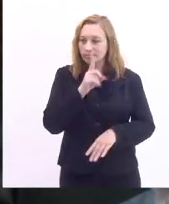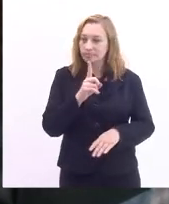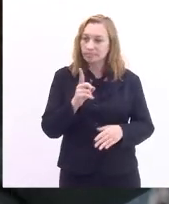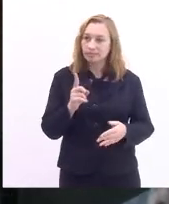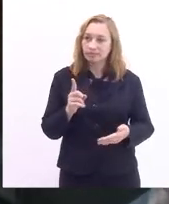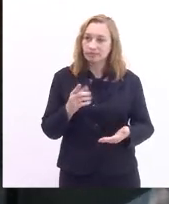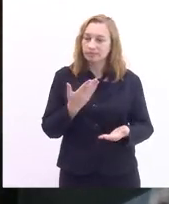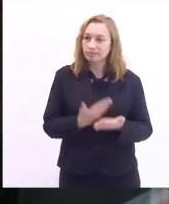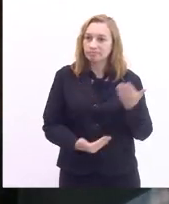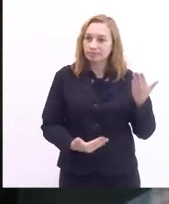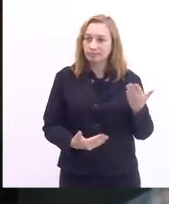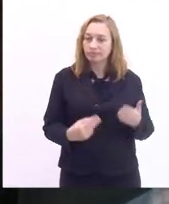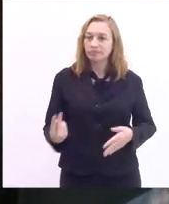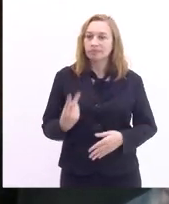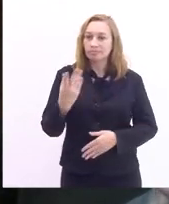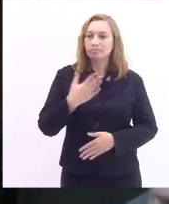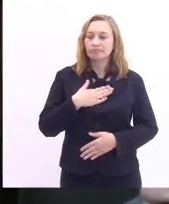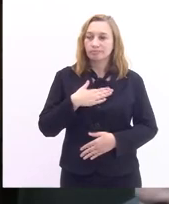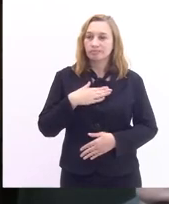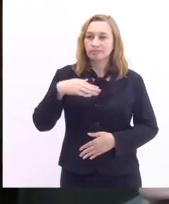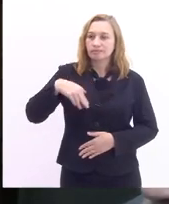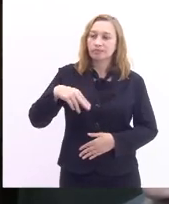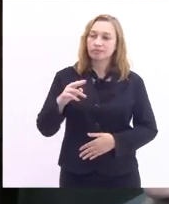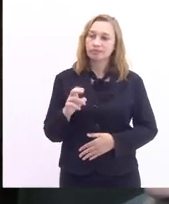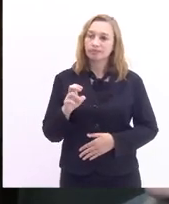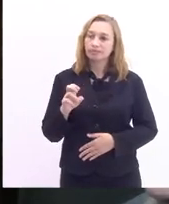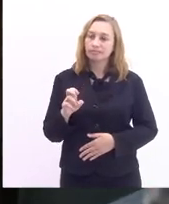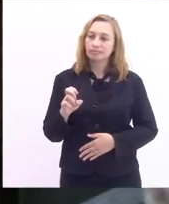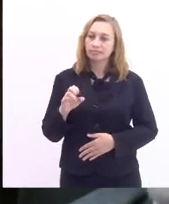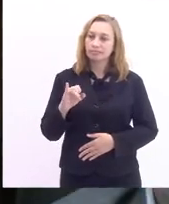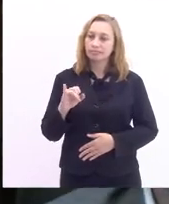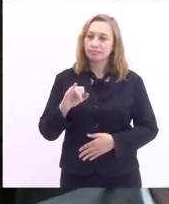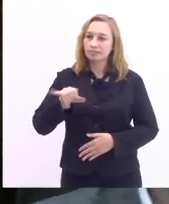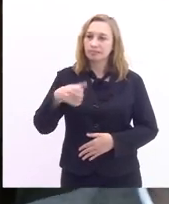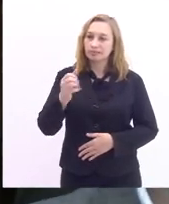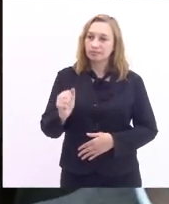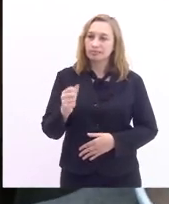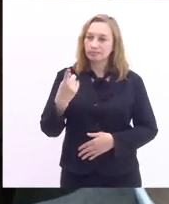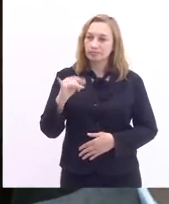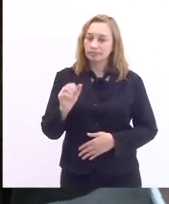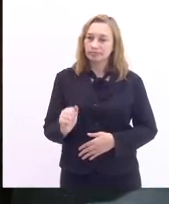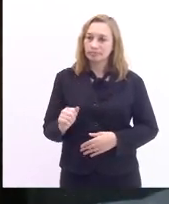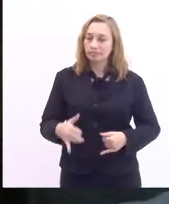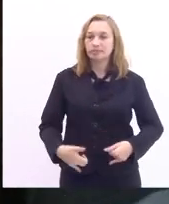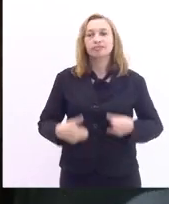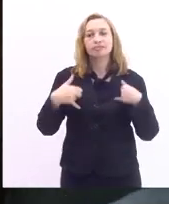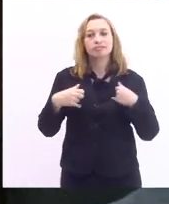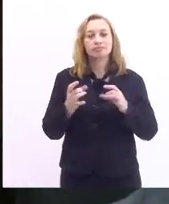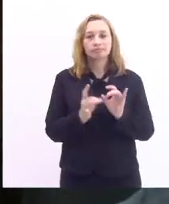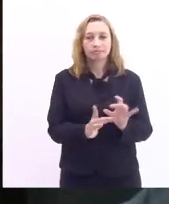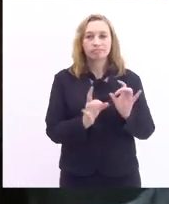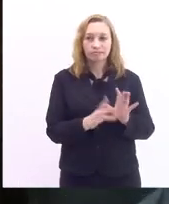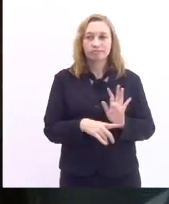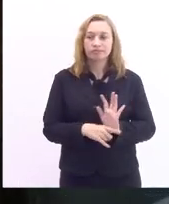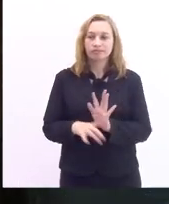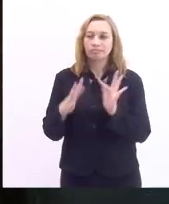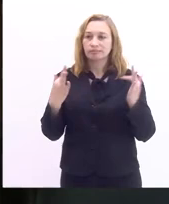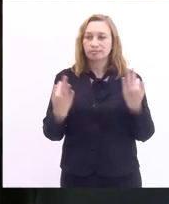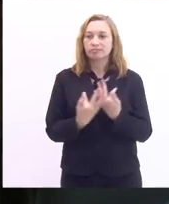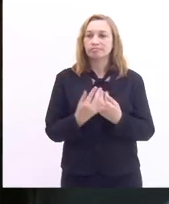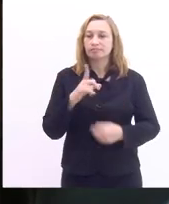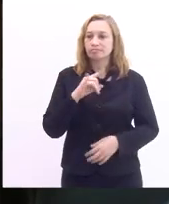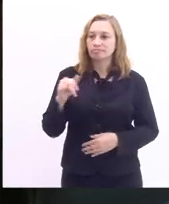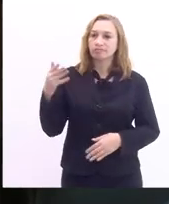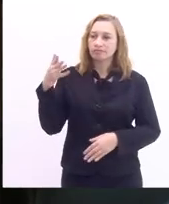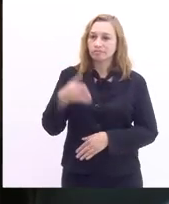minha caminhada que eu tinha que vender minha queijadinha a dividir minha queijadinha com muito orgulho com muito orgulho um